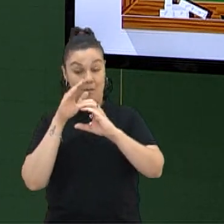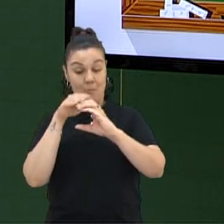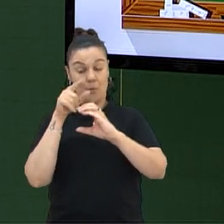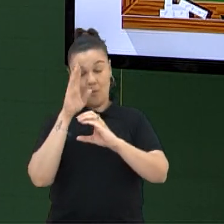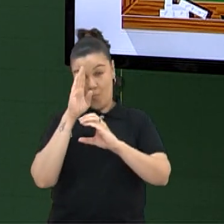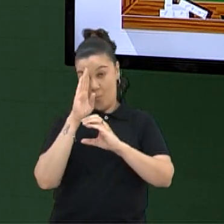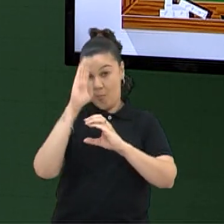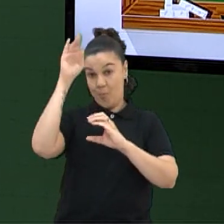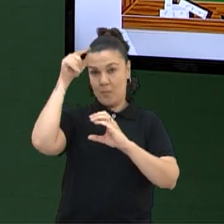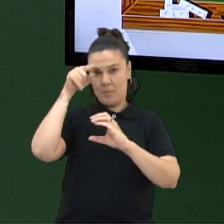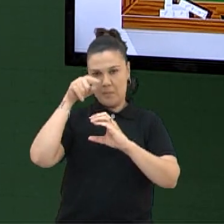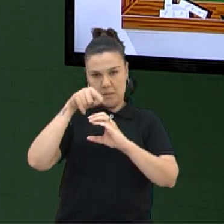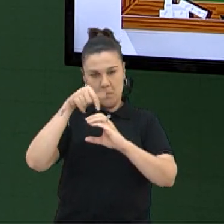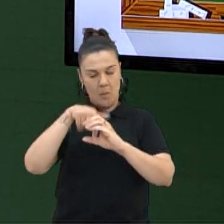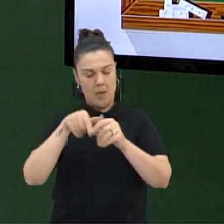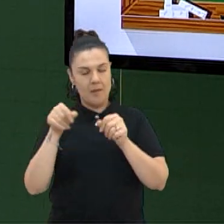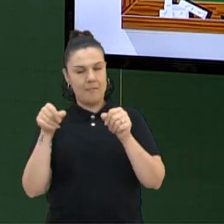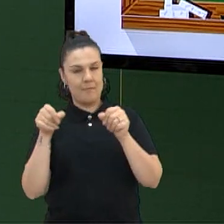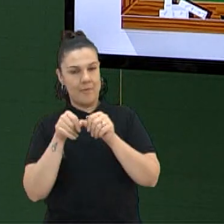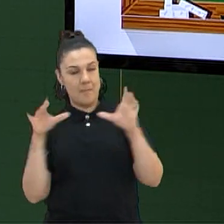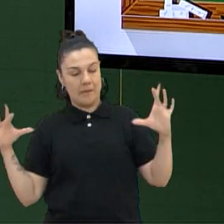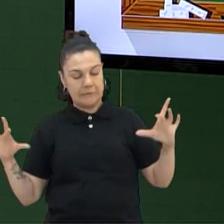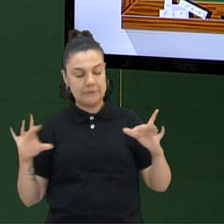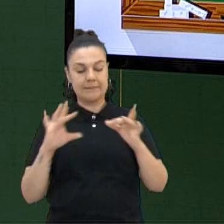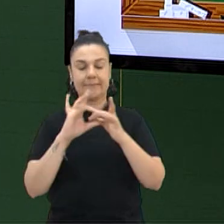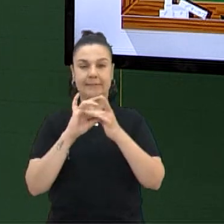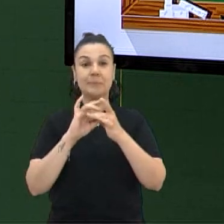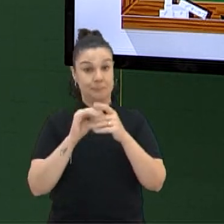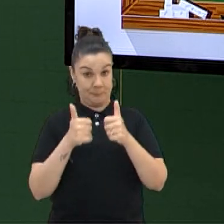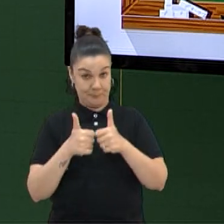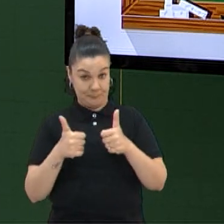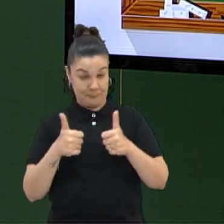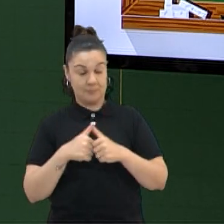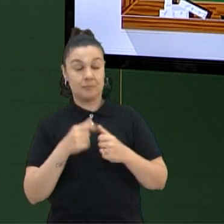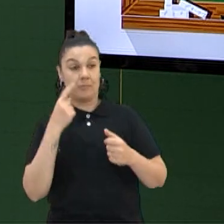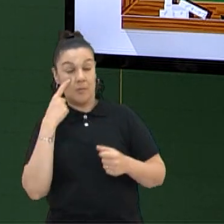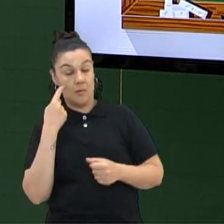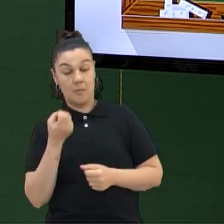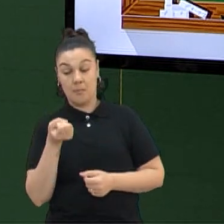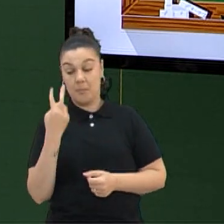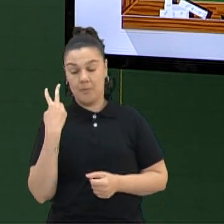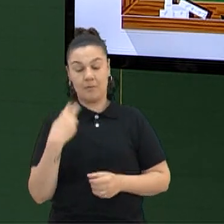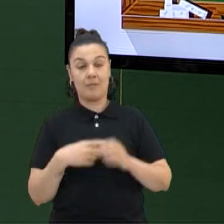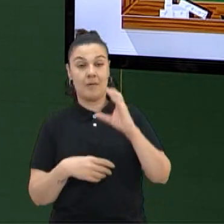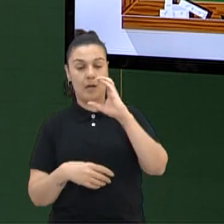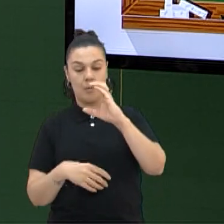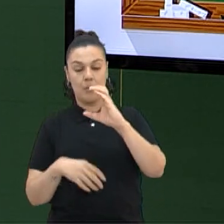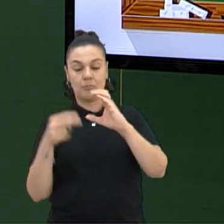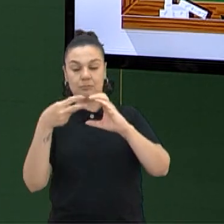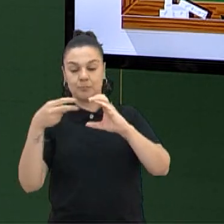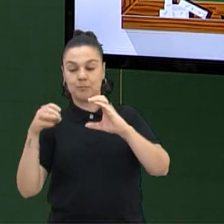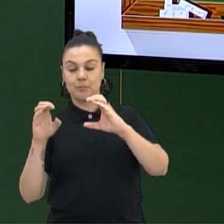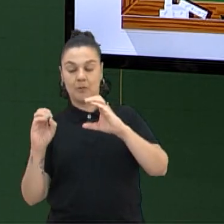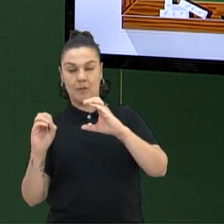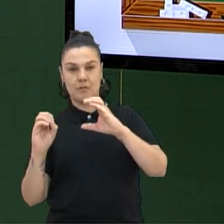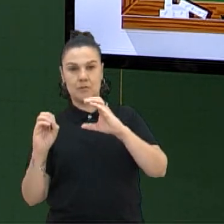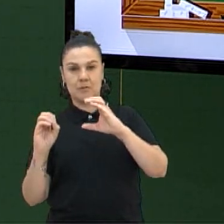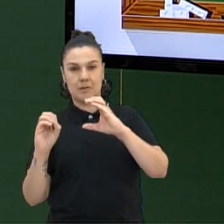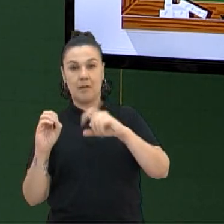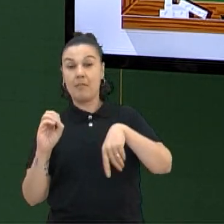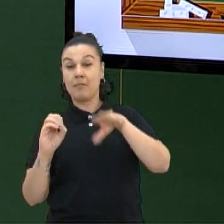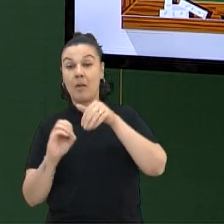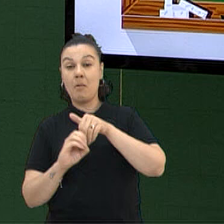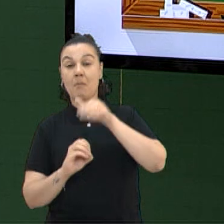central, é aquele carinha que faz mais ligações, né? Analise a ligação do carbono e do oxigênio. Quem é